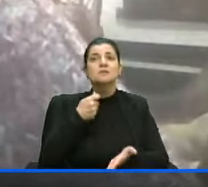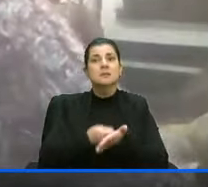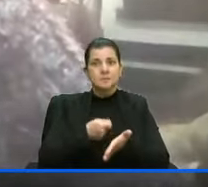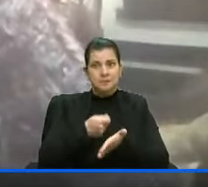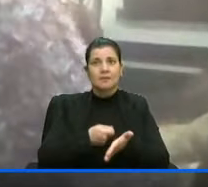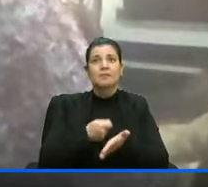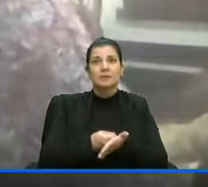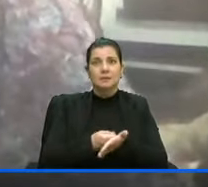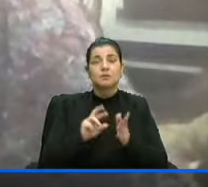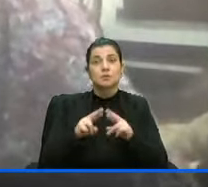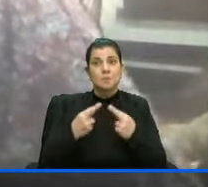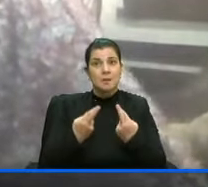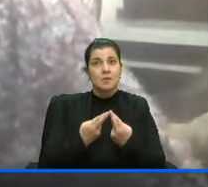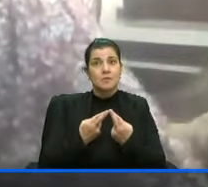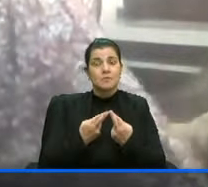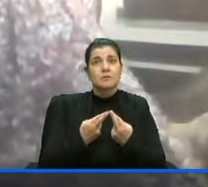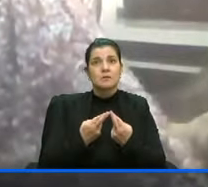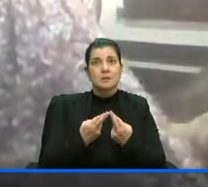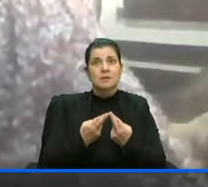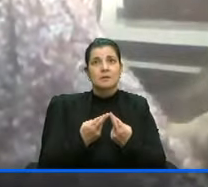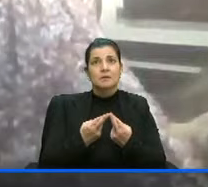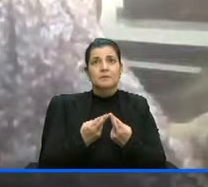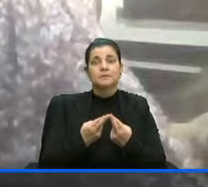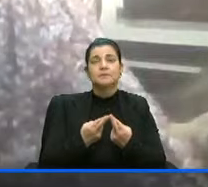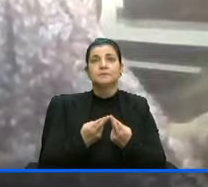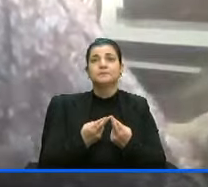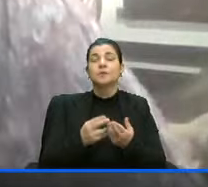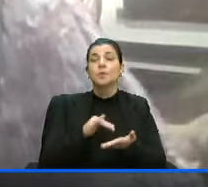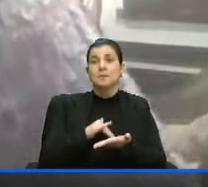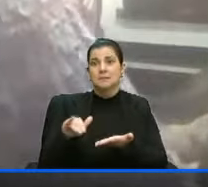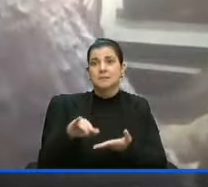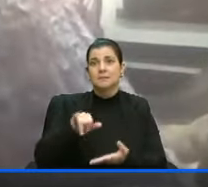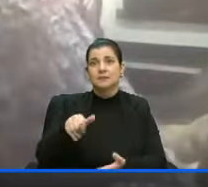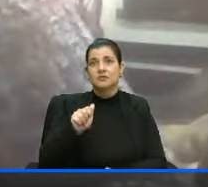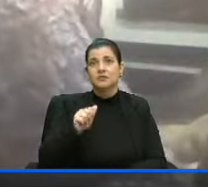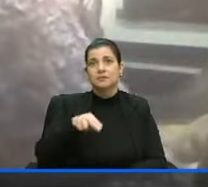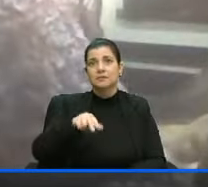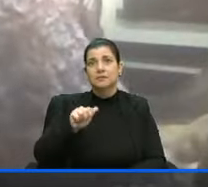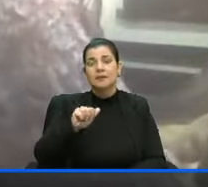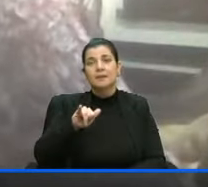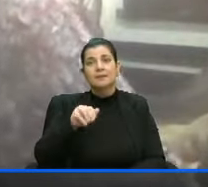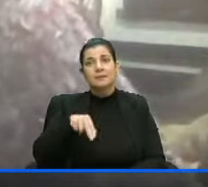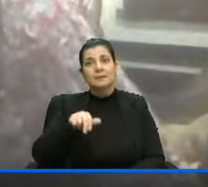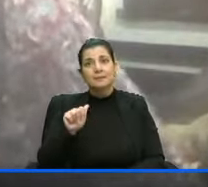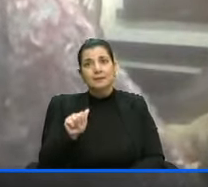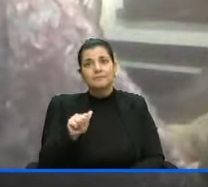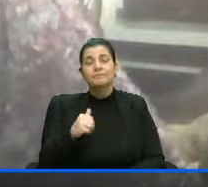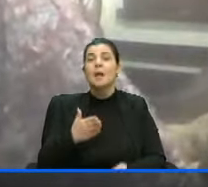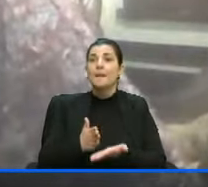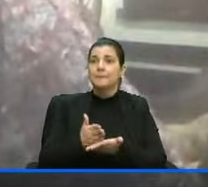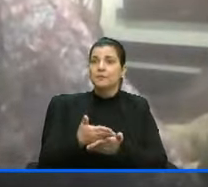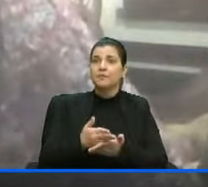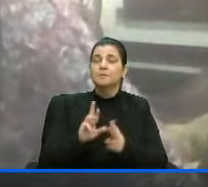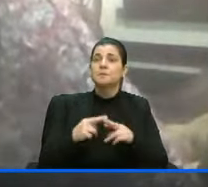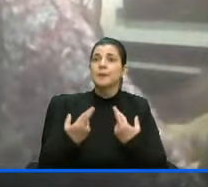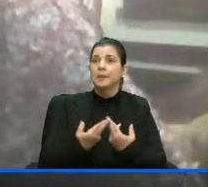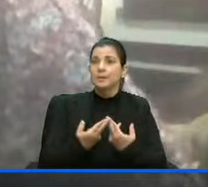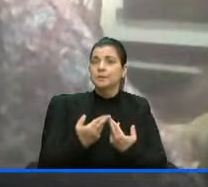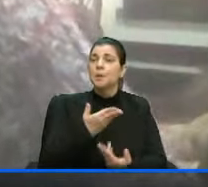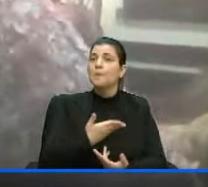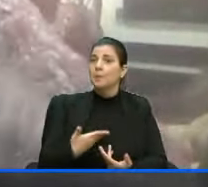Ângela, uma reunião que foi desmarcada sobre Liberato e Emílio com a secretária Janaína. Nós aprovamos uma audiência pública e